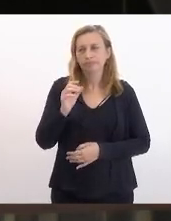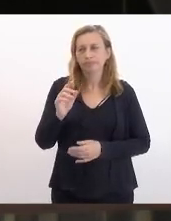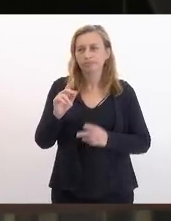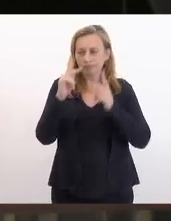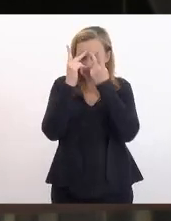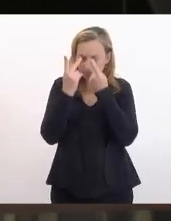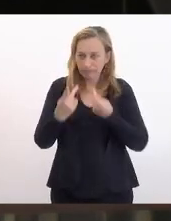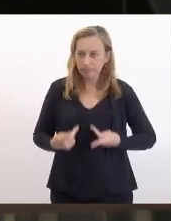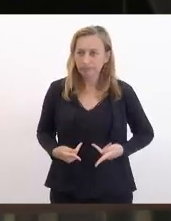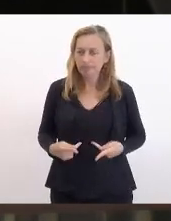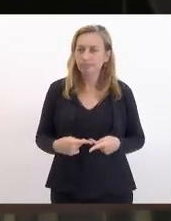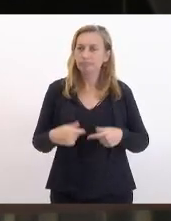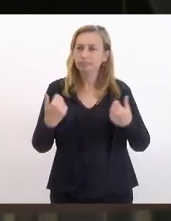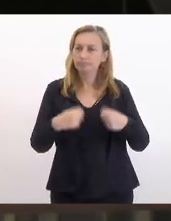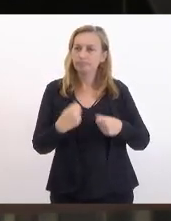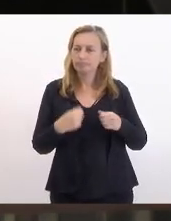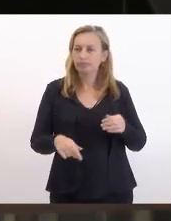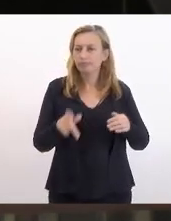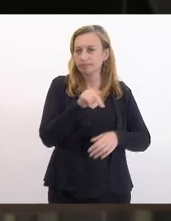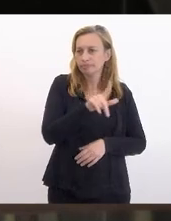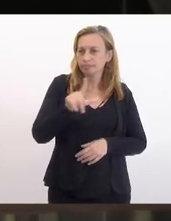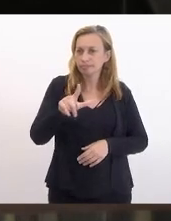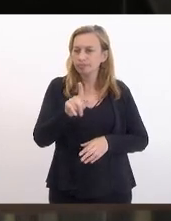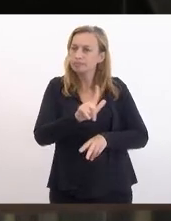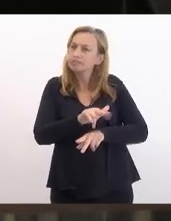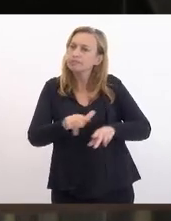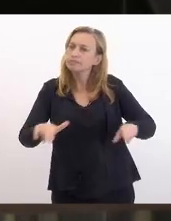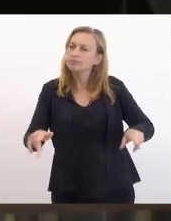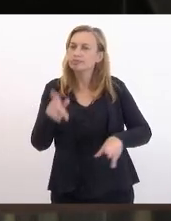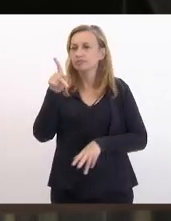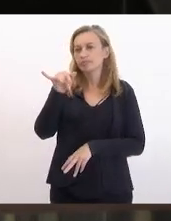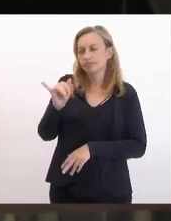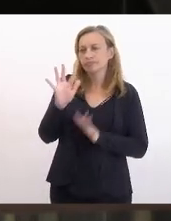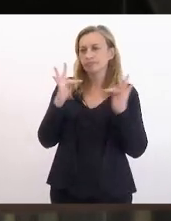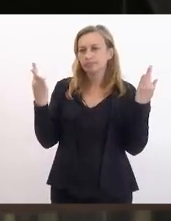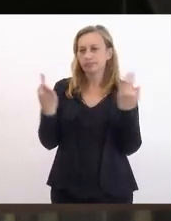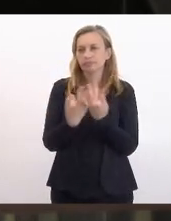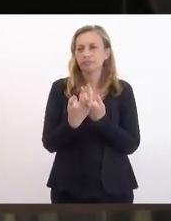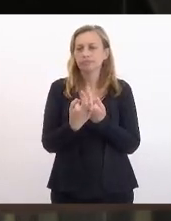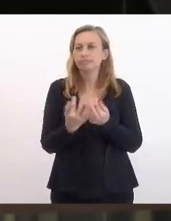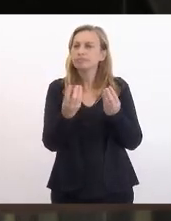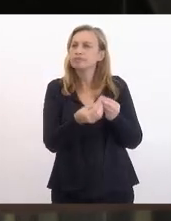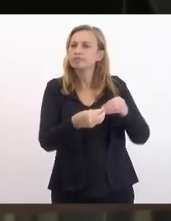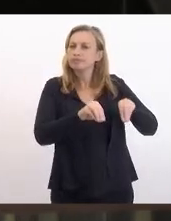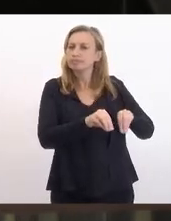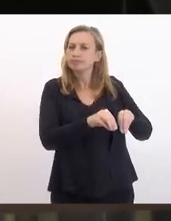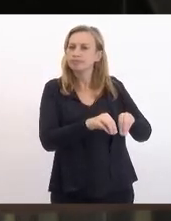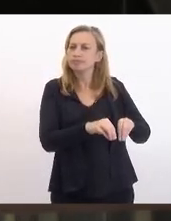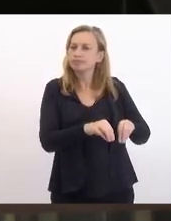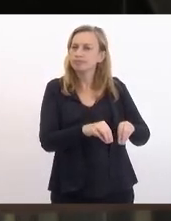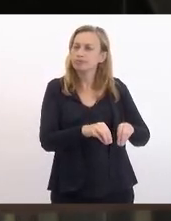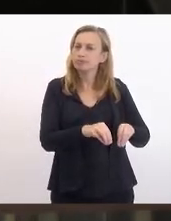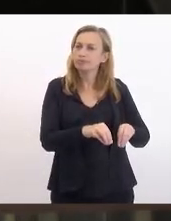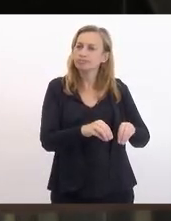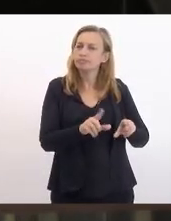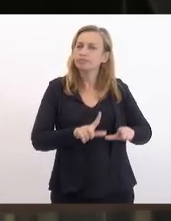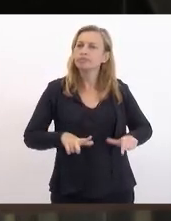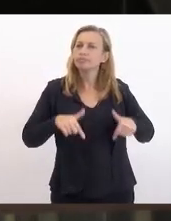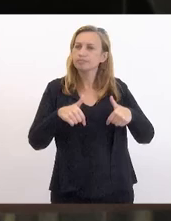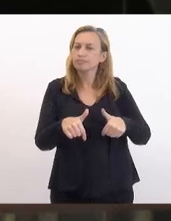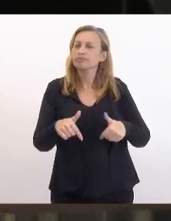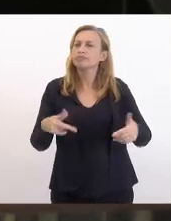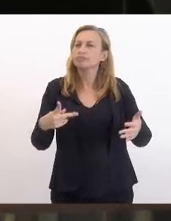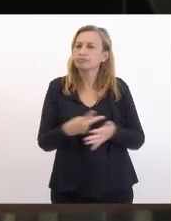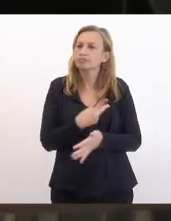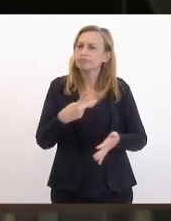humanitário desta pele para que diversos pai de família que estão sendo prejudicados por atitudes